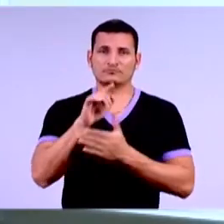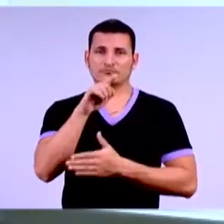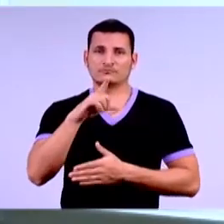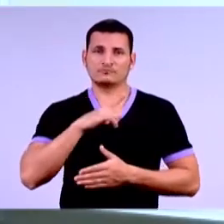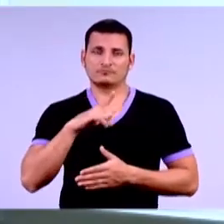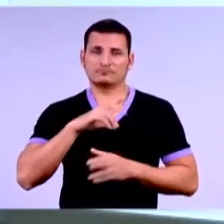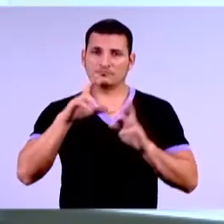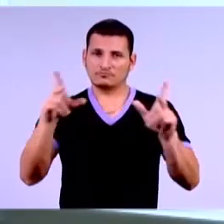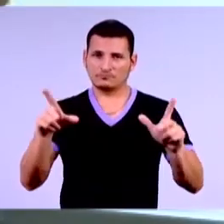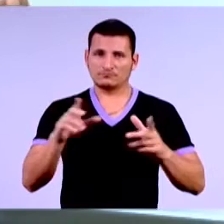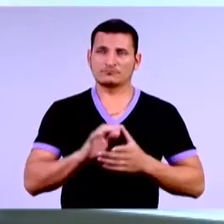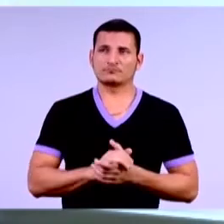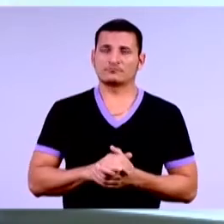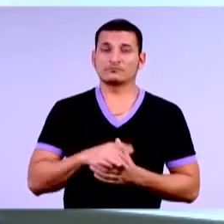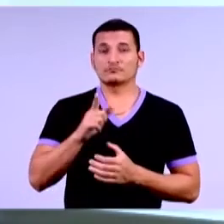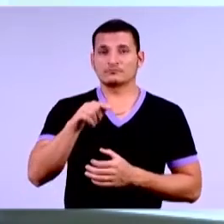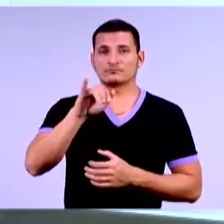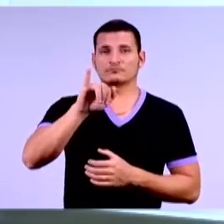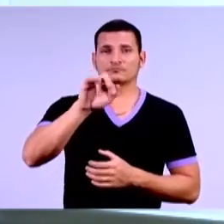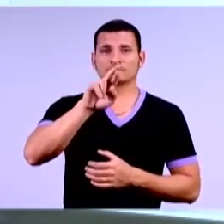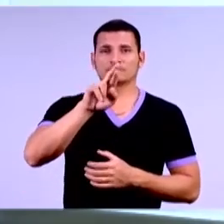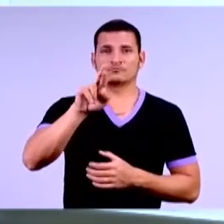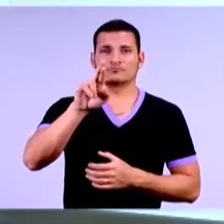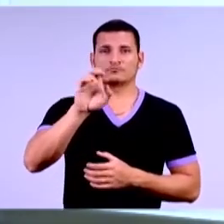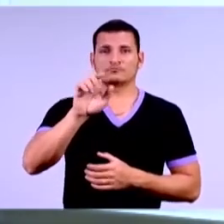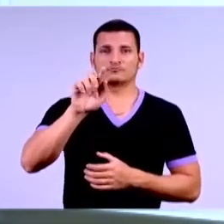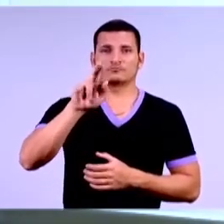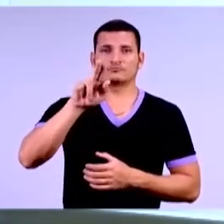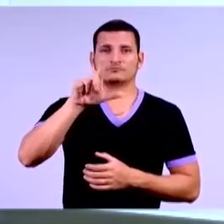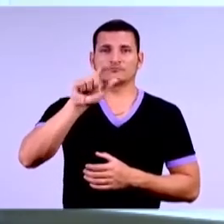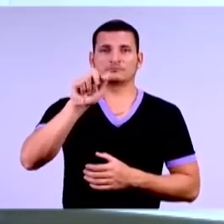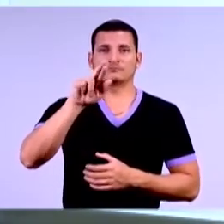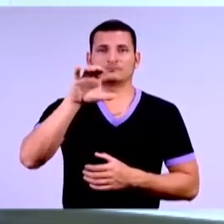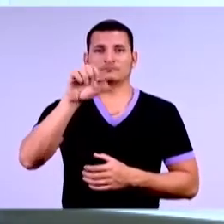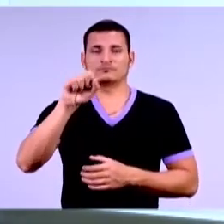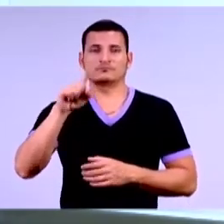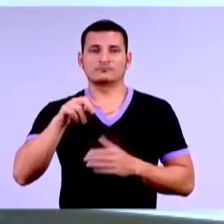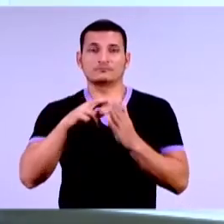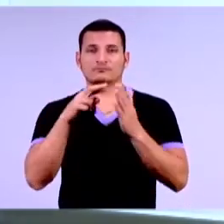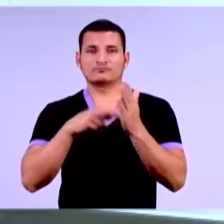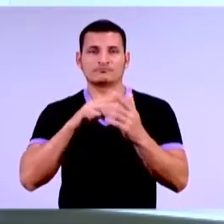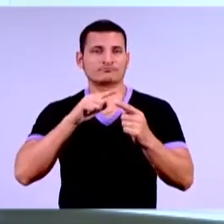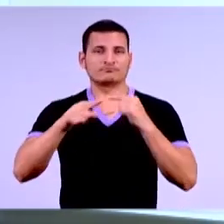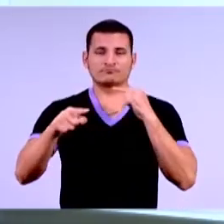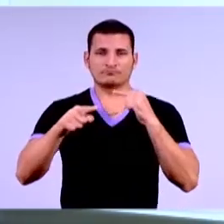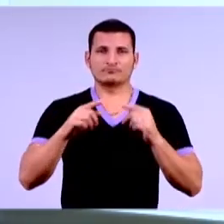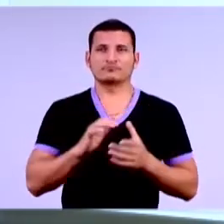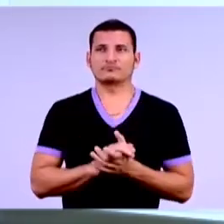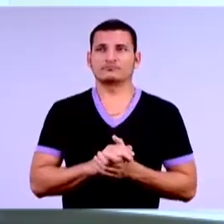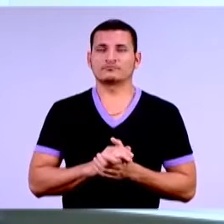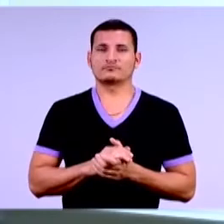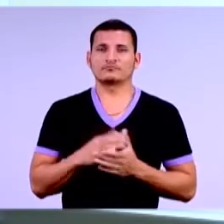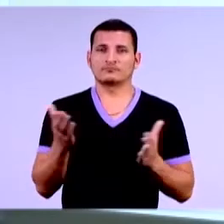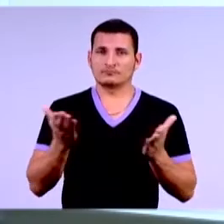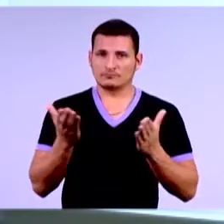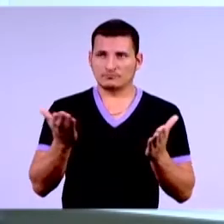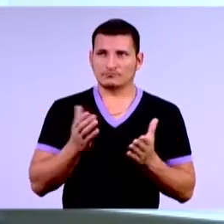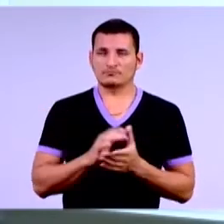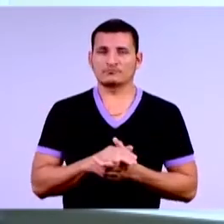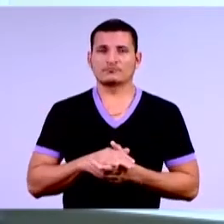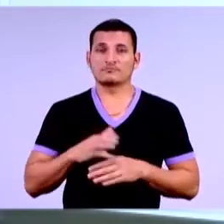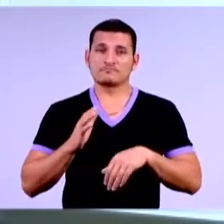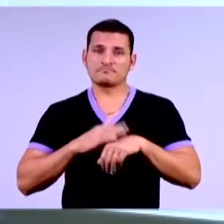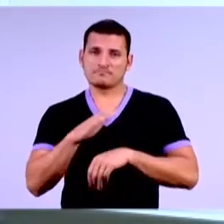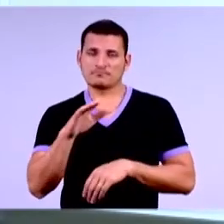diferente por isso que chama irregular ele soja regra então nós escolhemos assim o que nós consideramos os mais usados